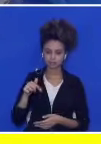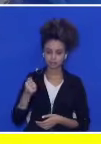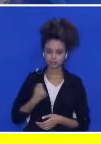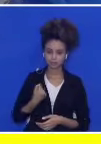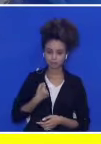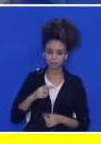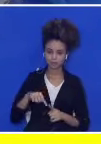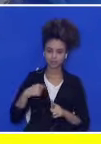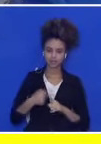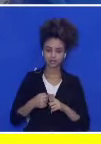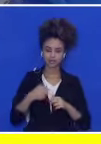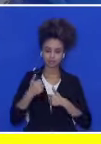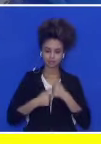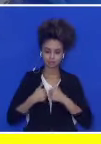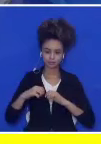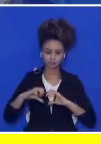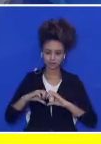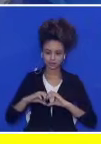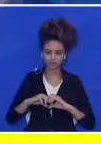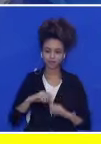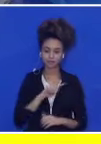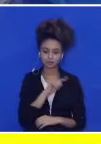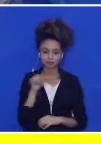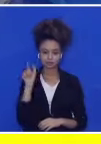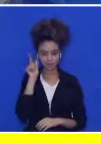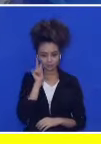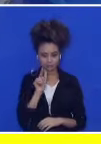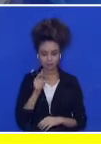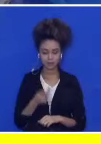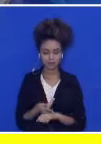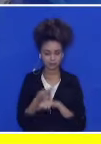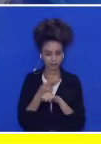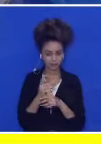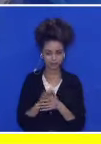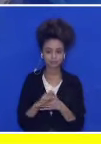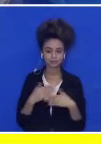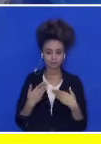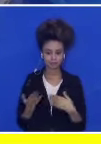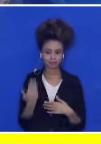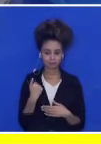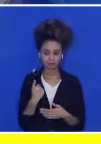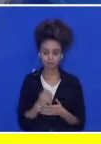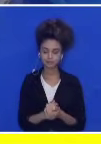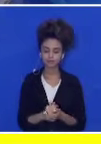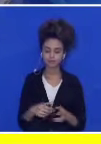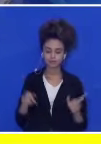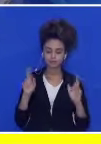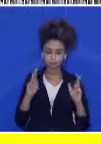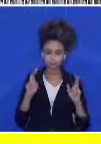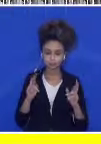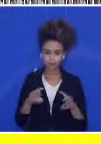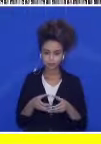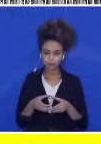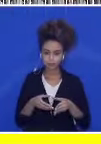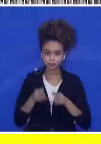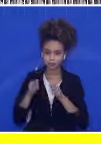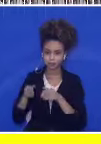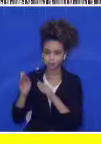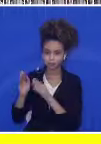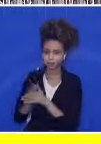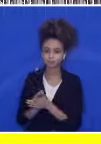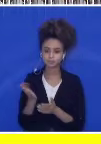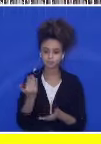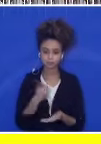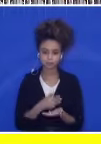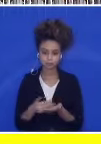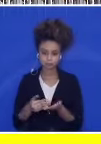você leva prêmio se tiver de 3 a 7 acertos ou se acertar o time do coração. Vamos lá? Estamos na torcida, bolas posicionadas.